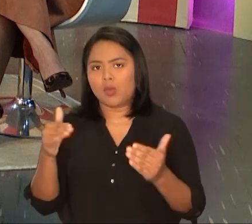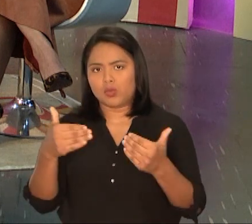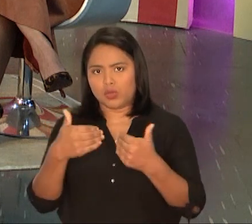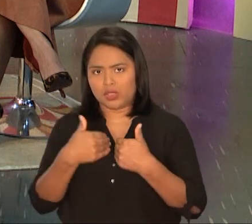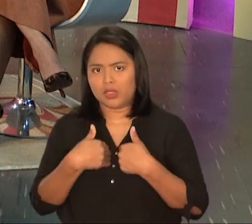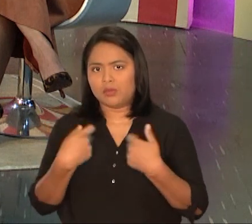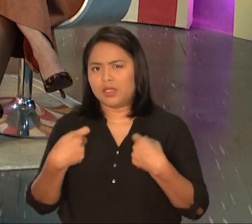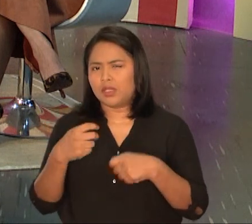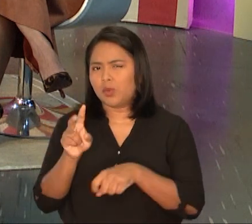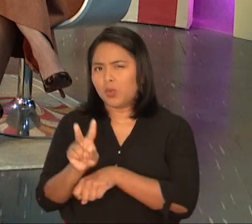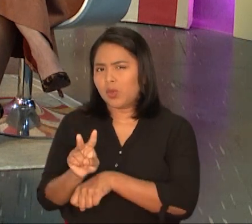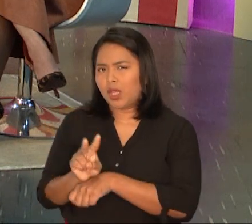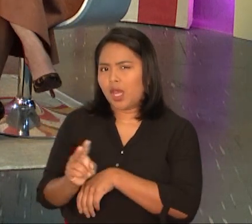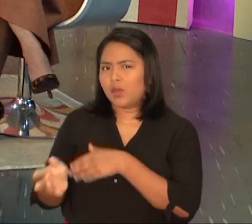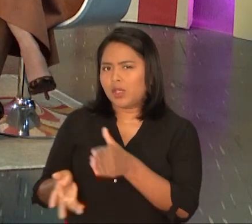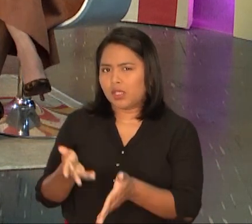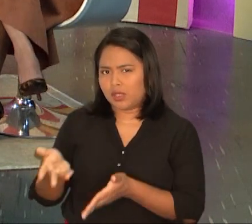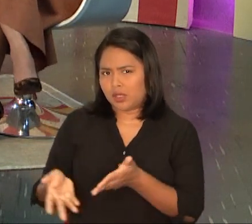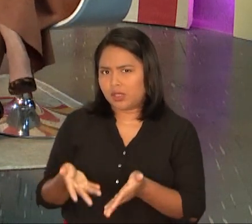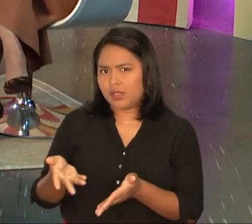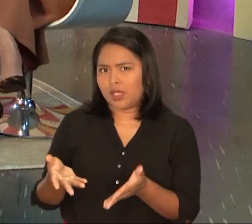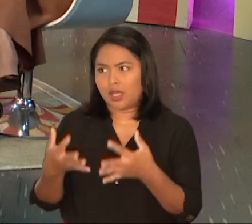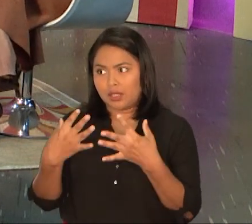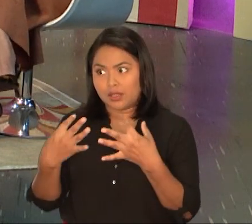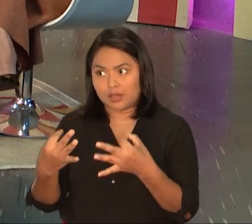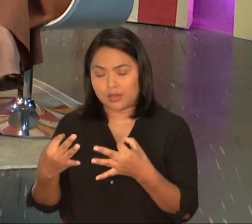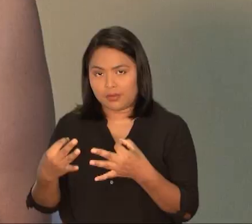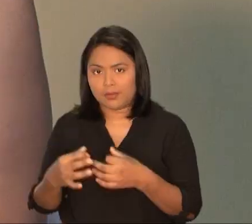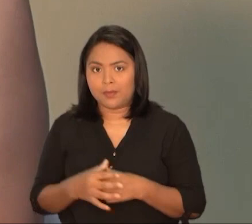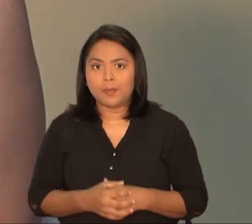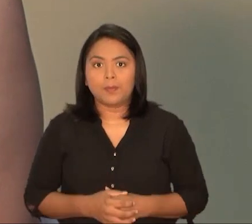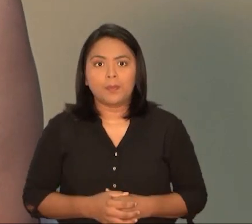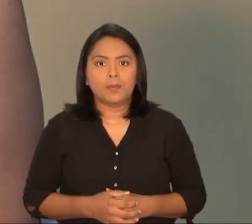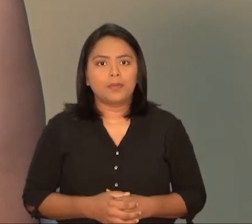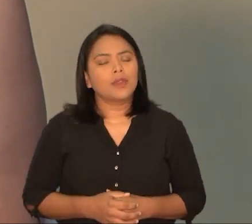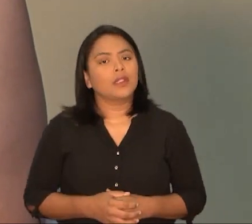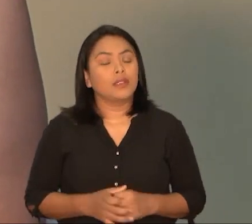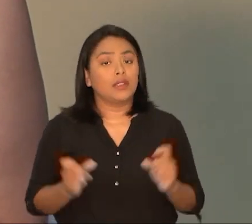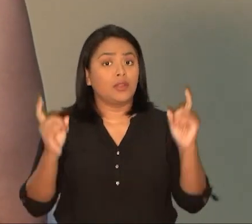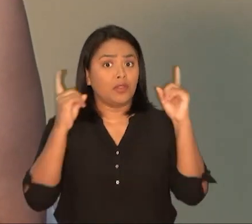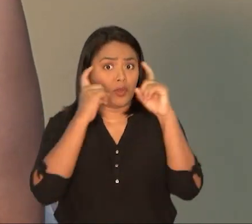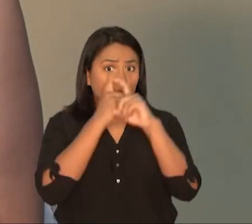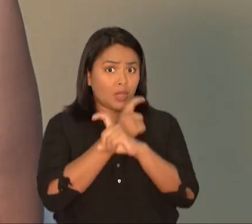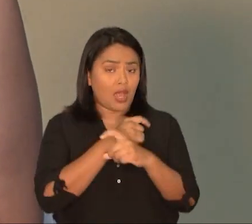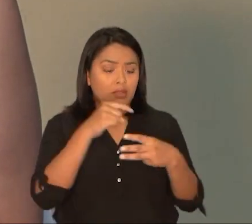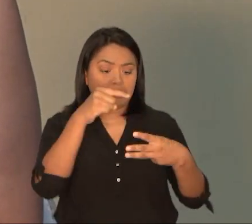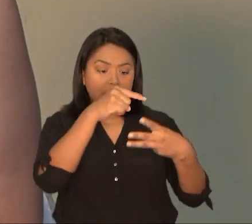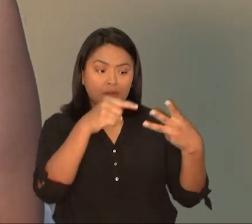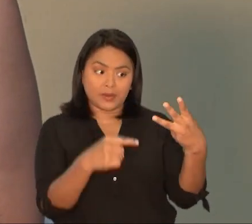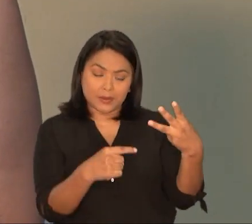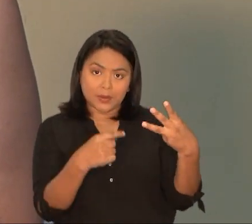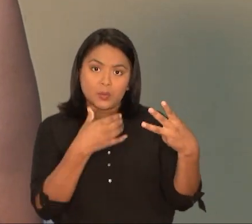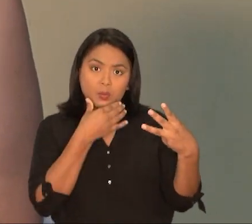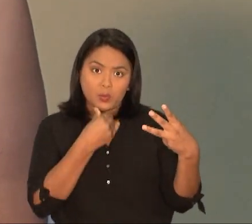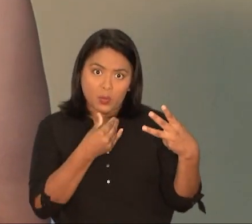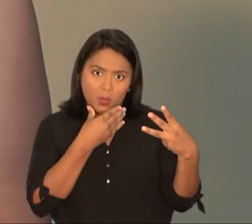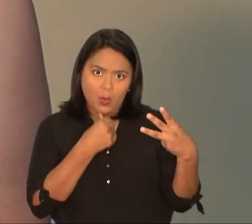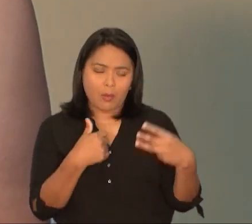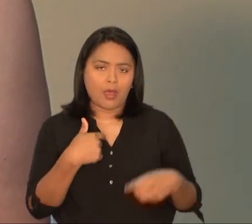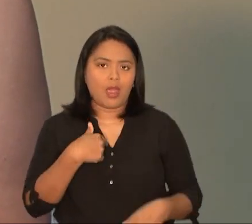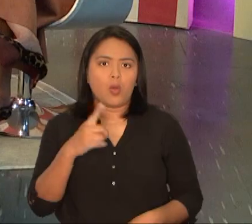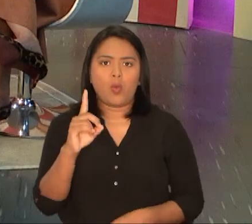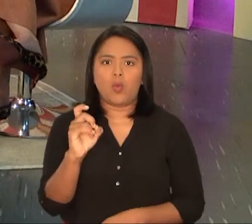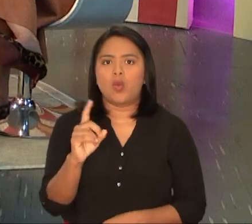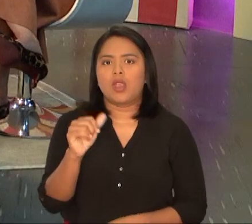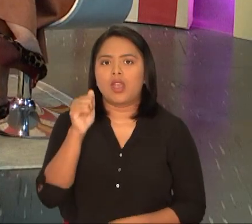atenção. É um desafio, né, ser mãe de três homens. Eu sou a única mulher de casa. E o quarto